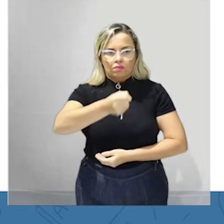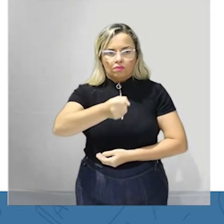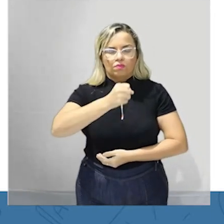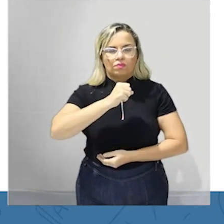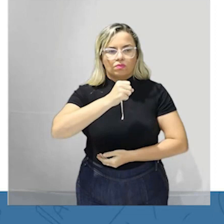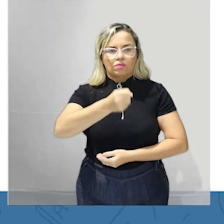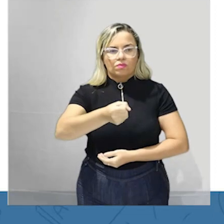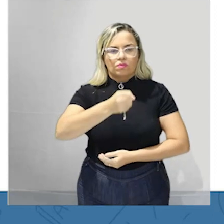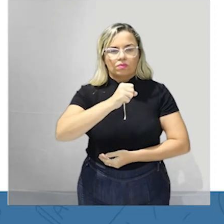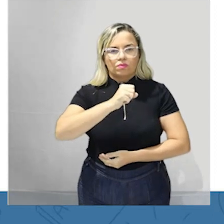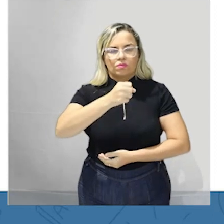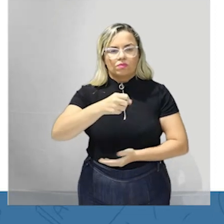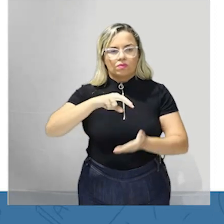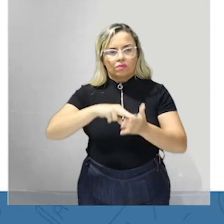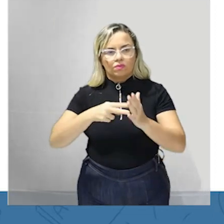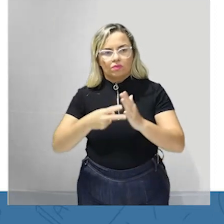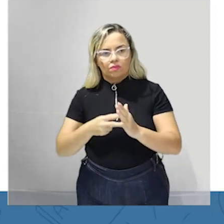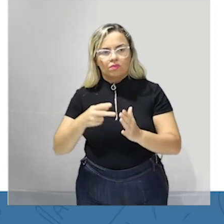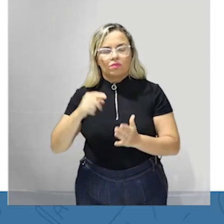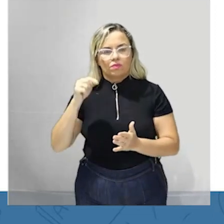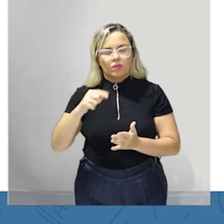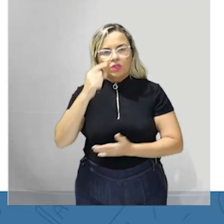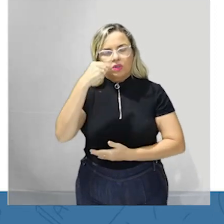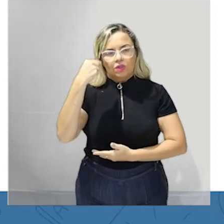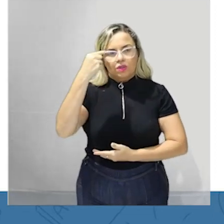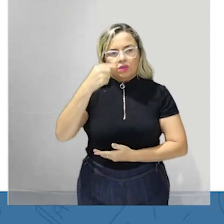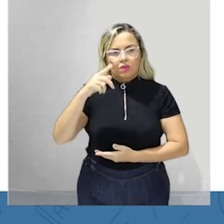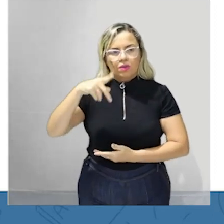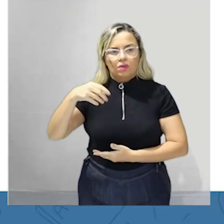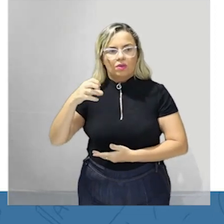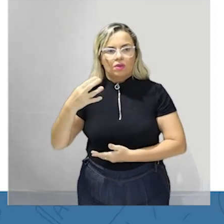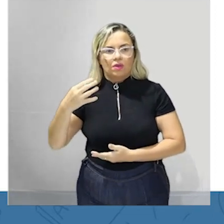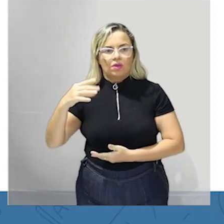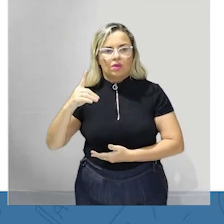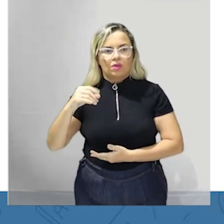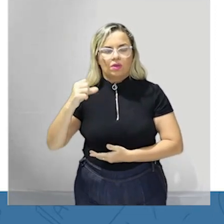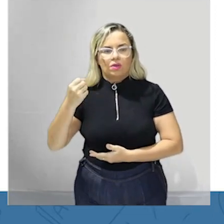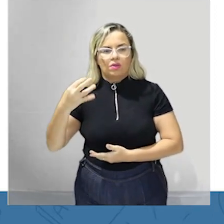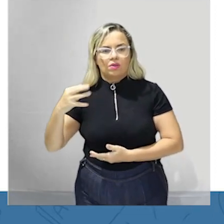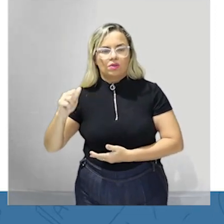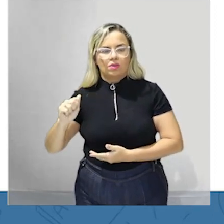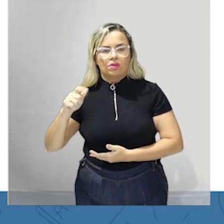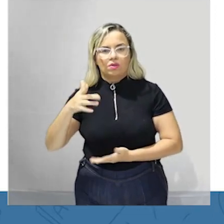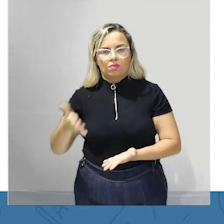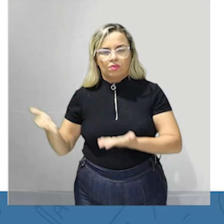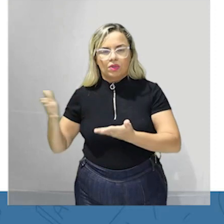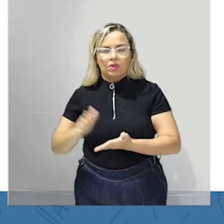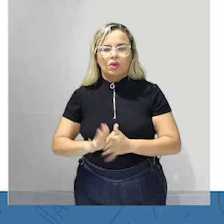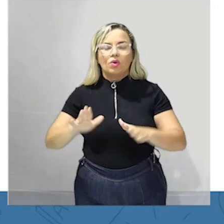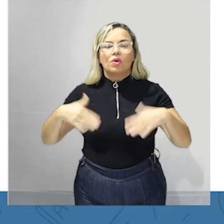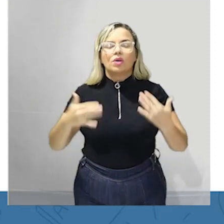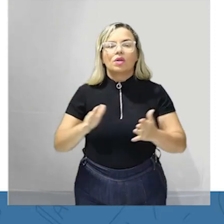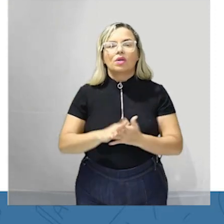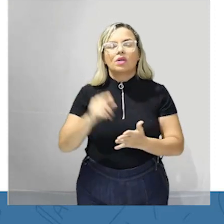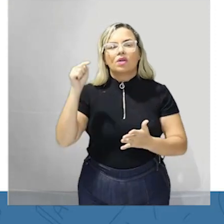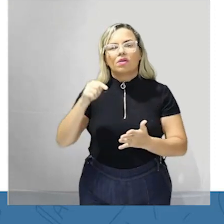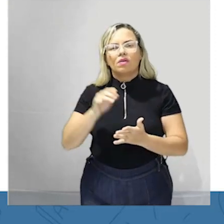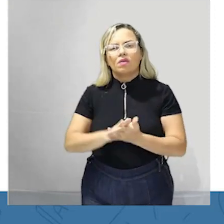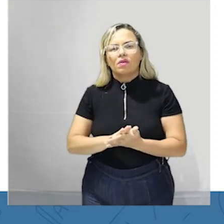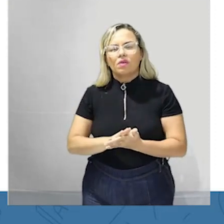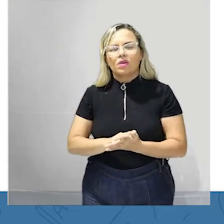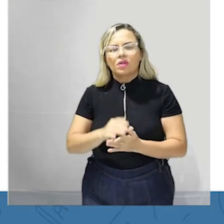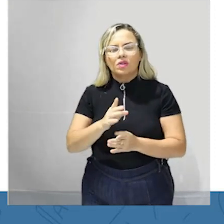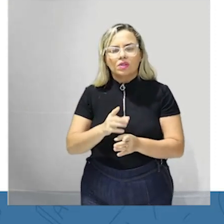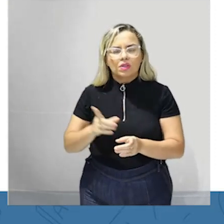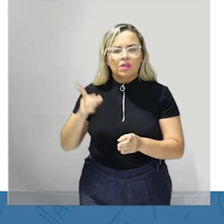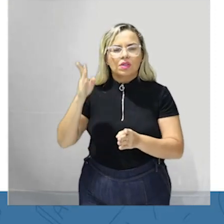que é periodista, permanece igual. O que vai me identificar qual é o gênero, se é masculino ou feminino, é o artículo que eu